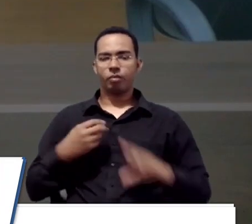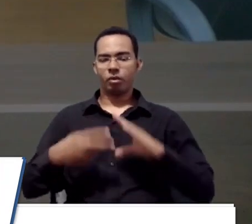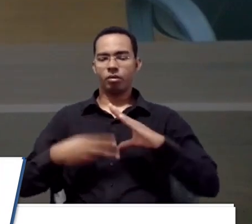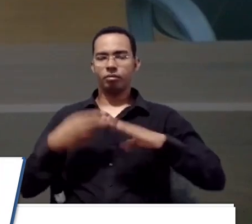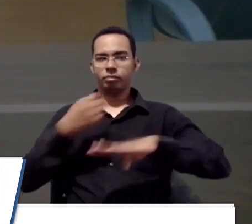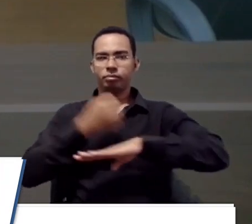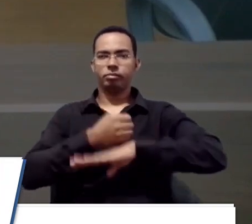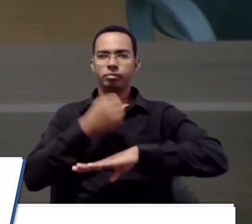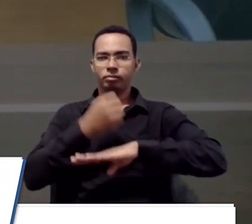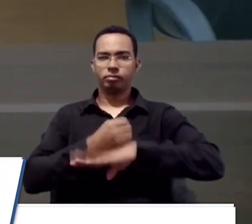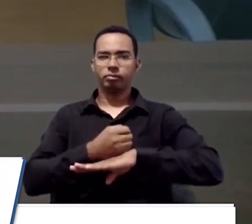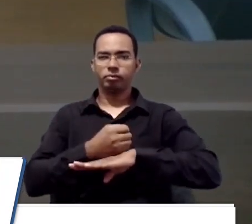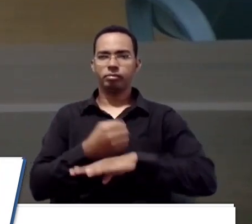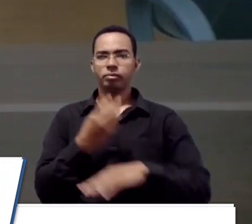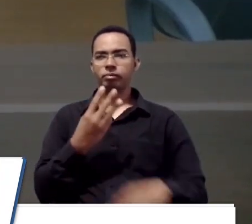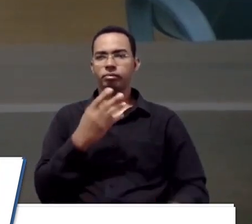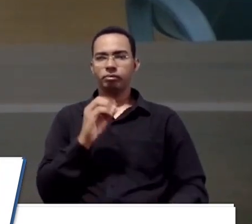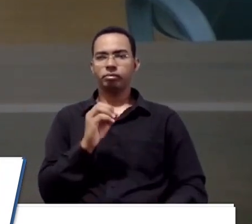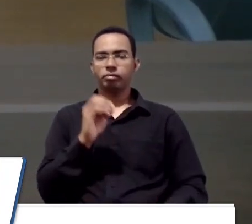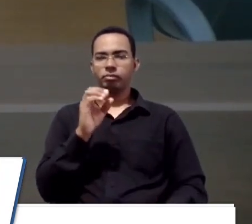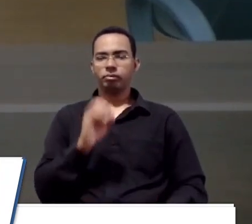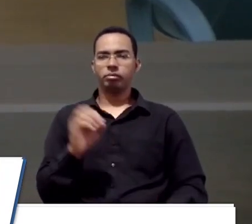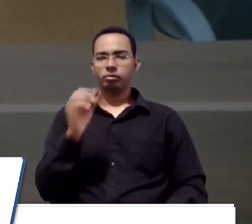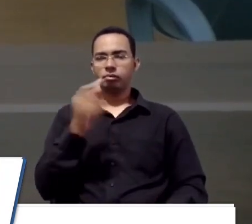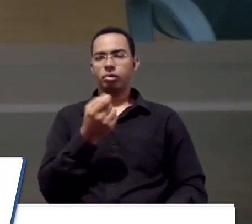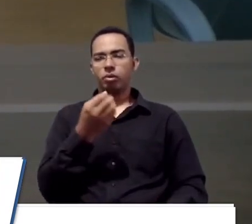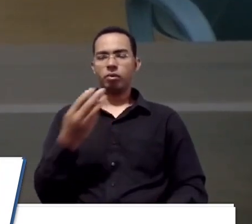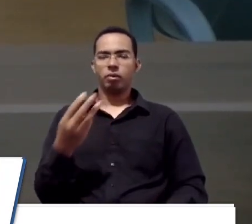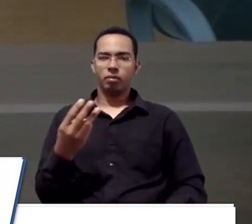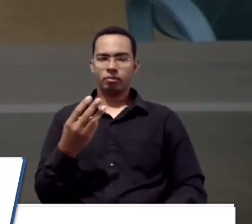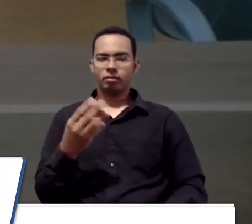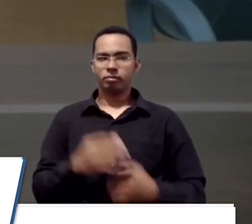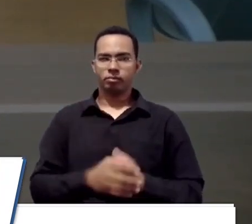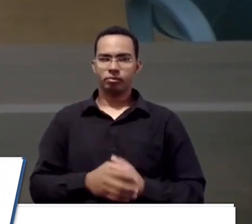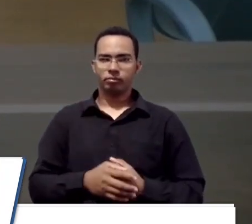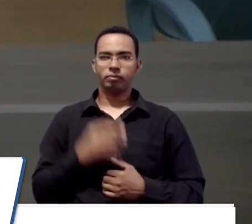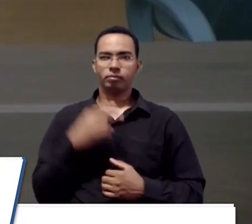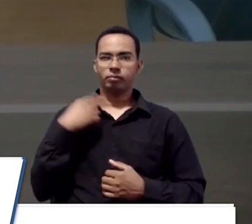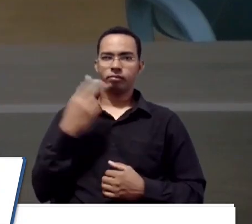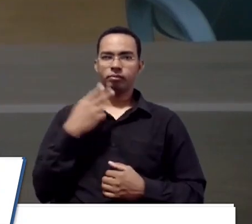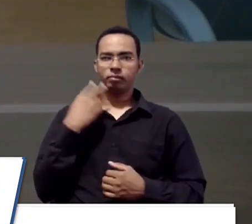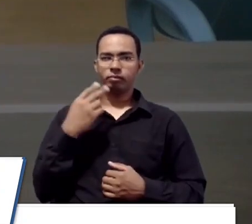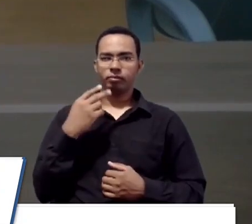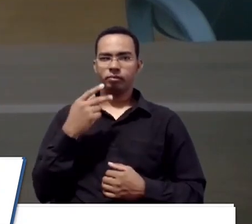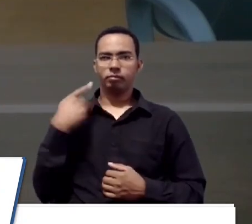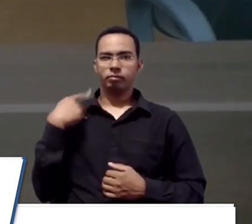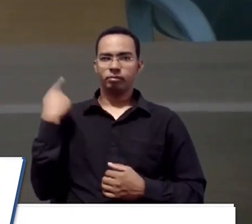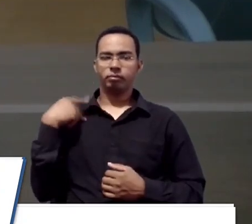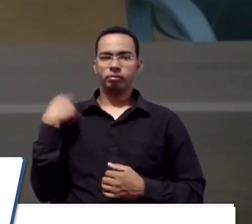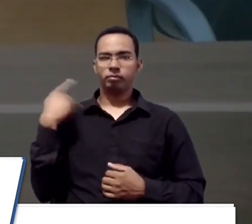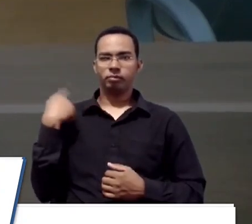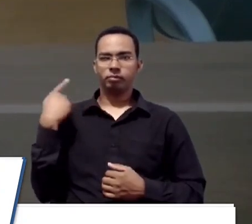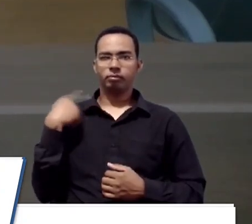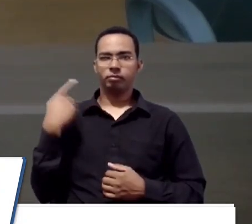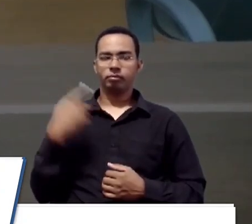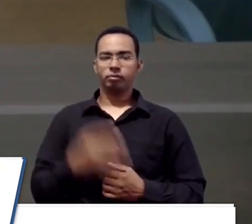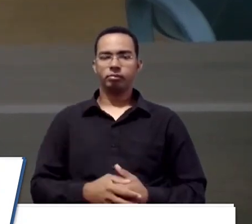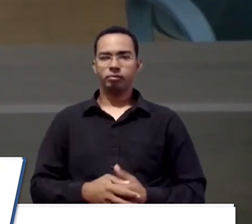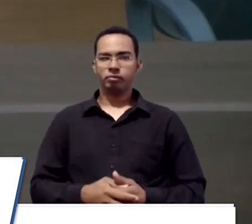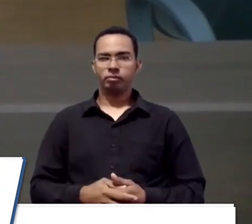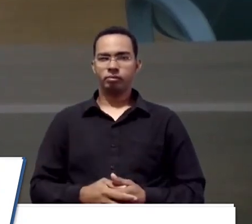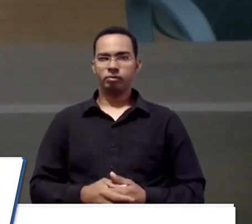Franca, 30 de outubro de 2023. Vereador Pastor Sérgio Palamoni.